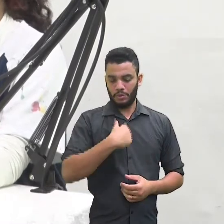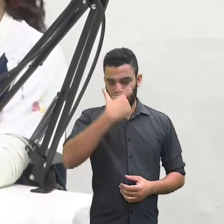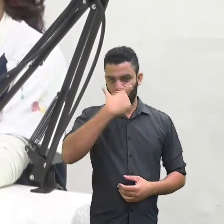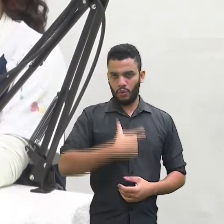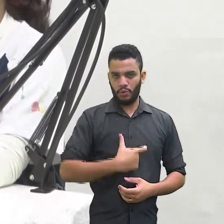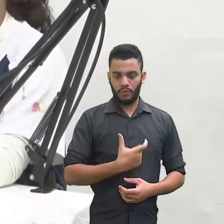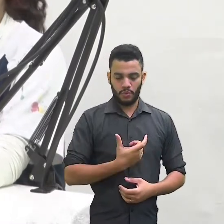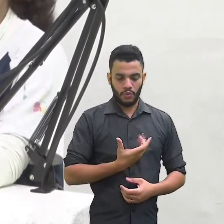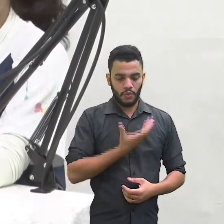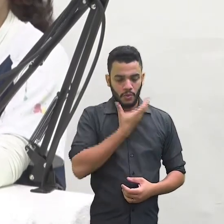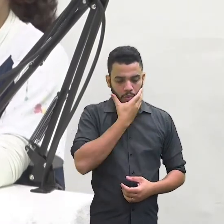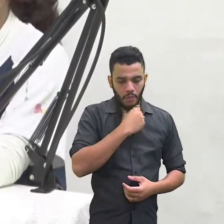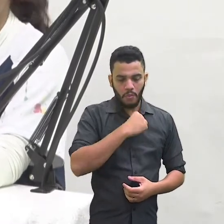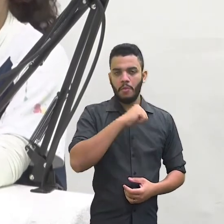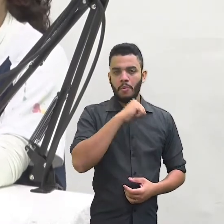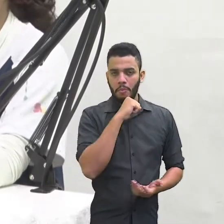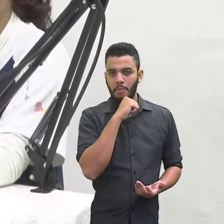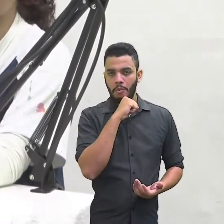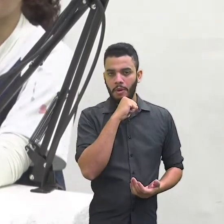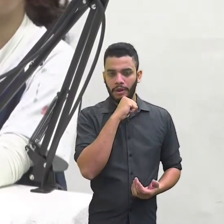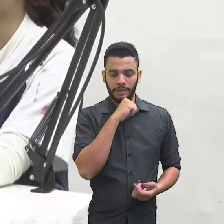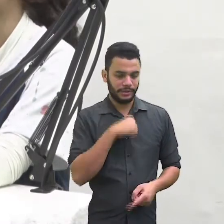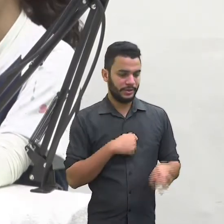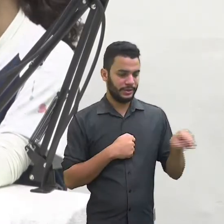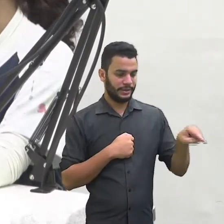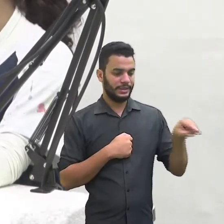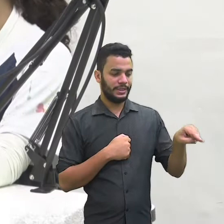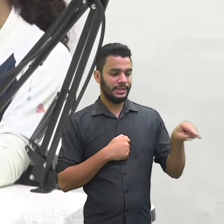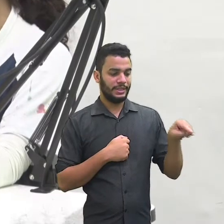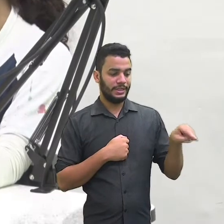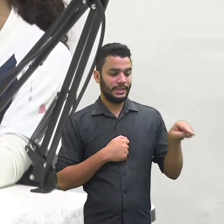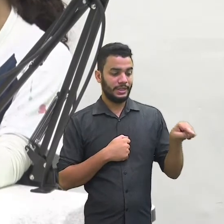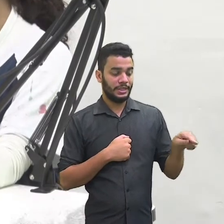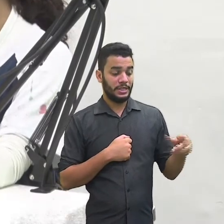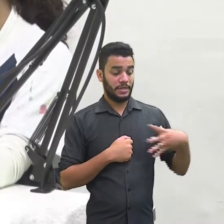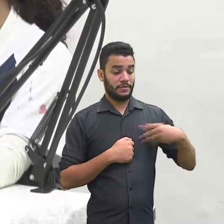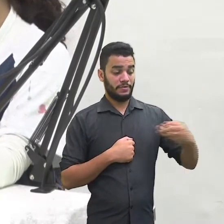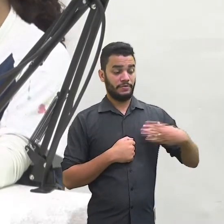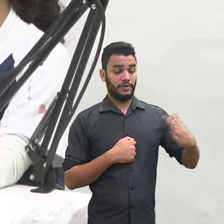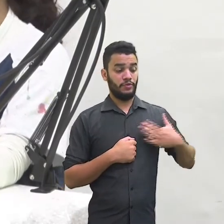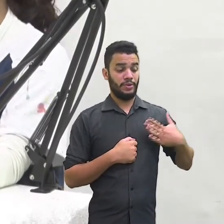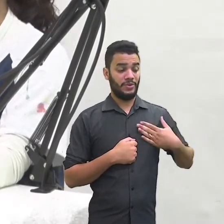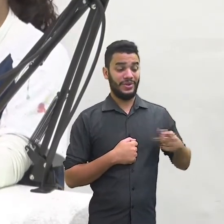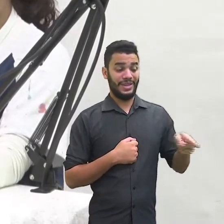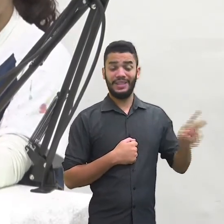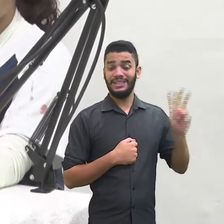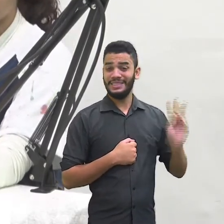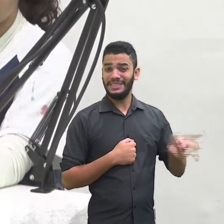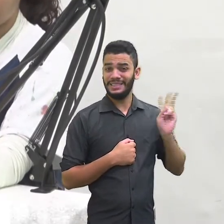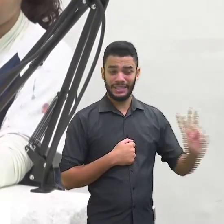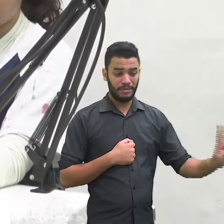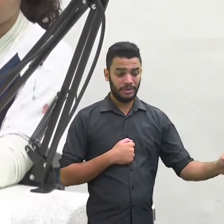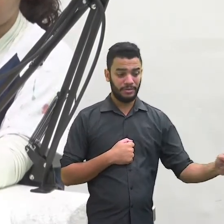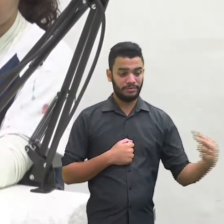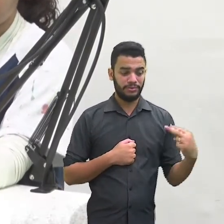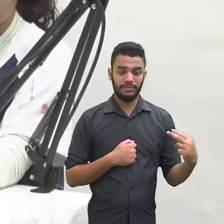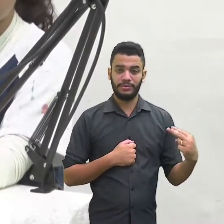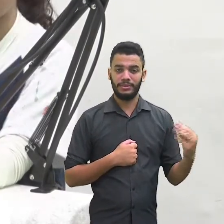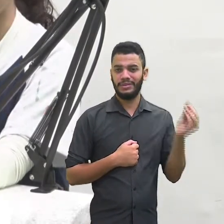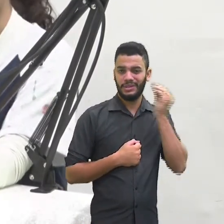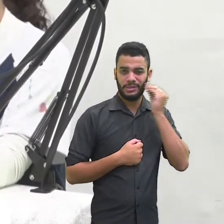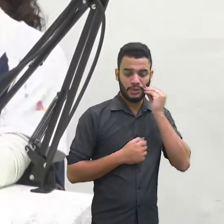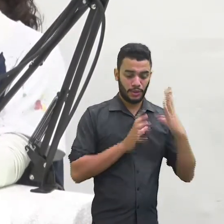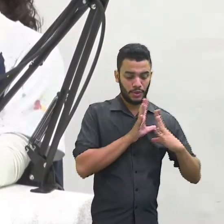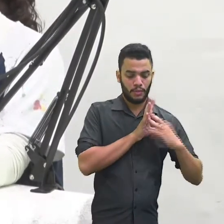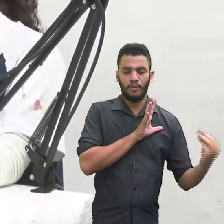feita, você pode ter certeza que a gente presta. Com certeza. E a gente busca, mesmo não dizendo para os pais,